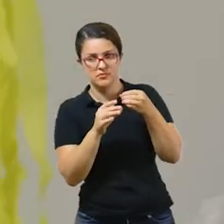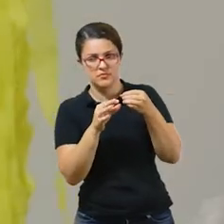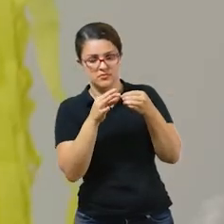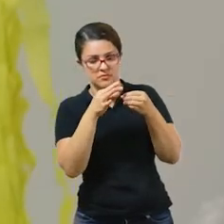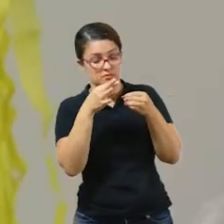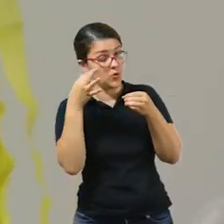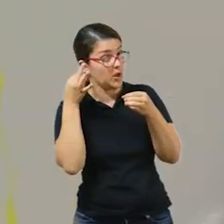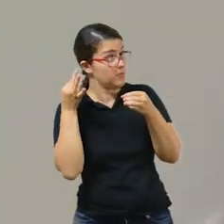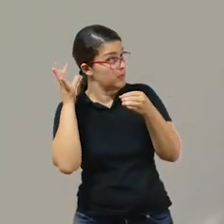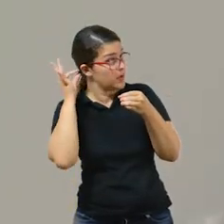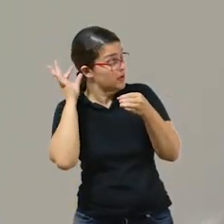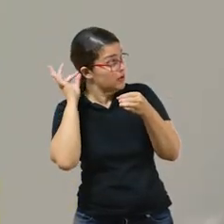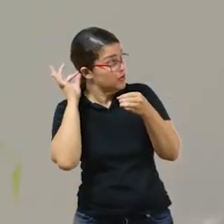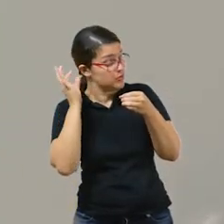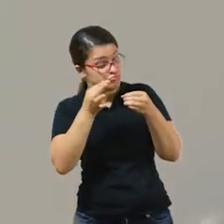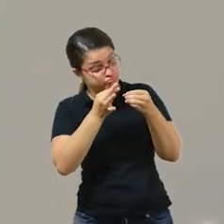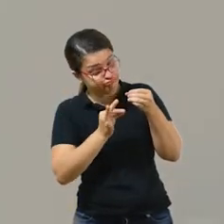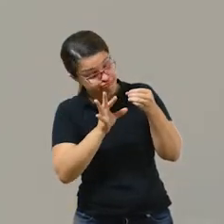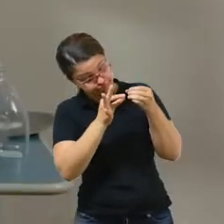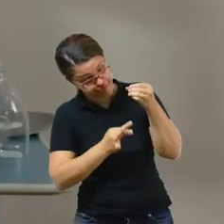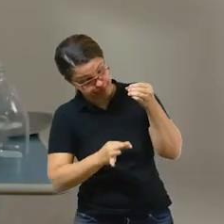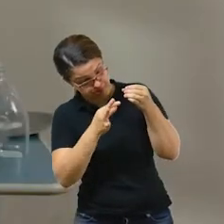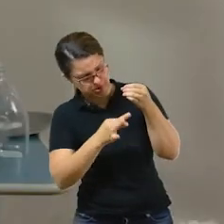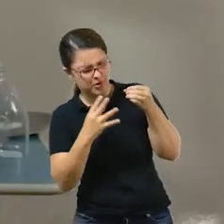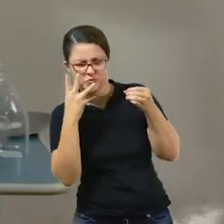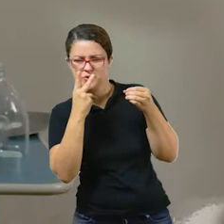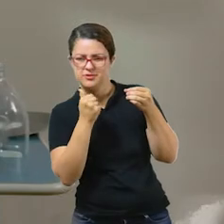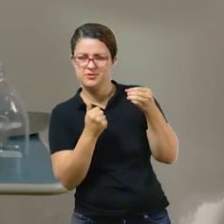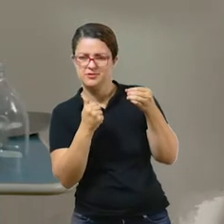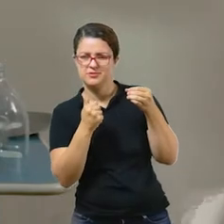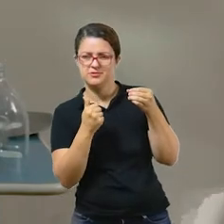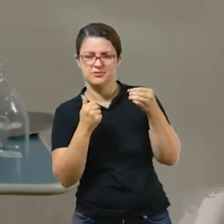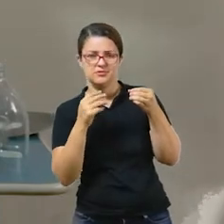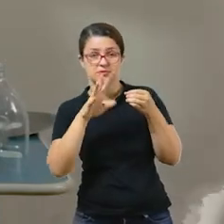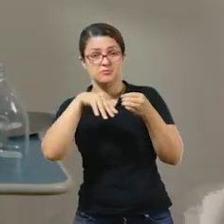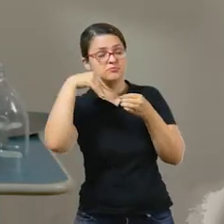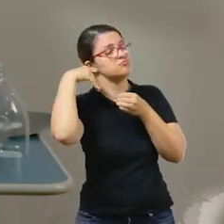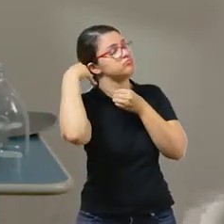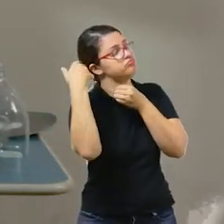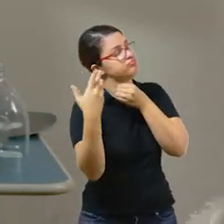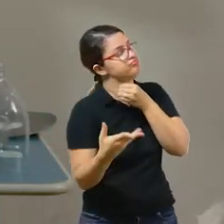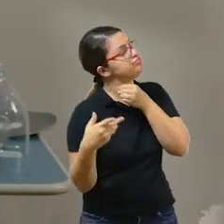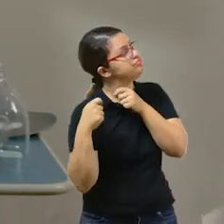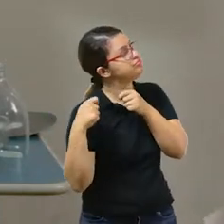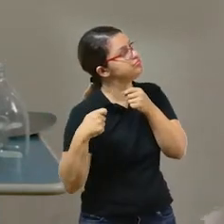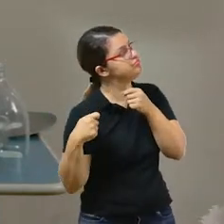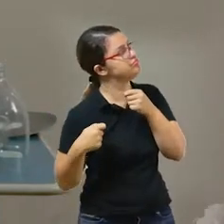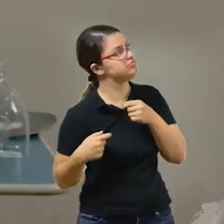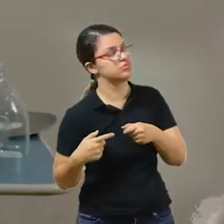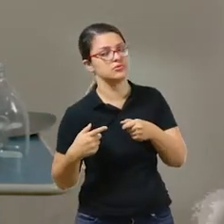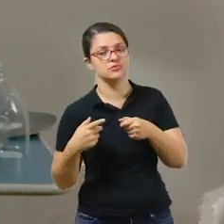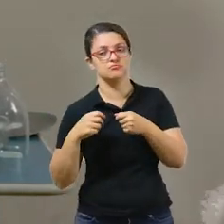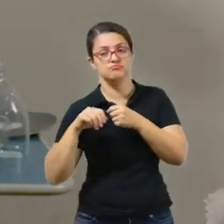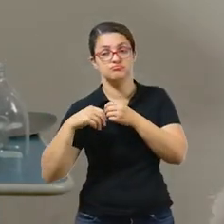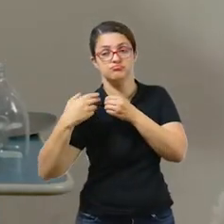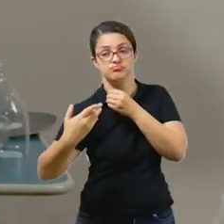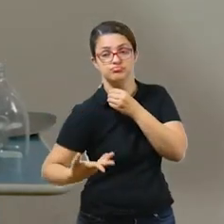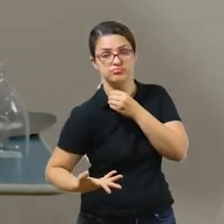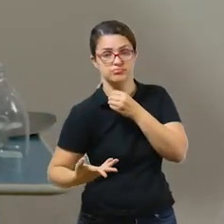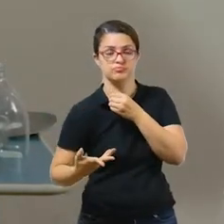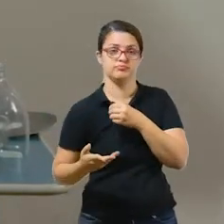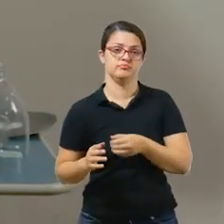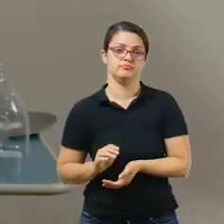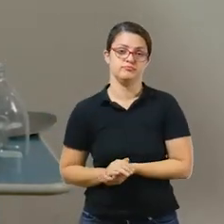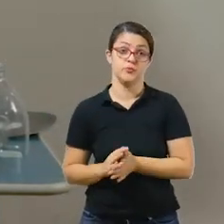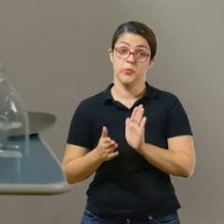que gracinha que ela fica. Os lindos cabelos que a Rapunzel jogava até lá de cima da torre, tá? Essa é